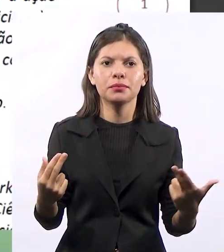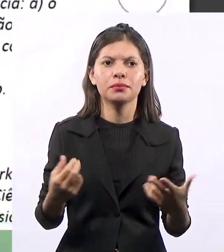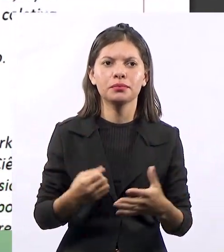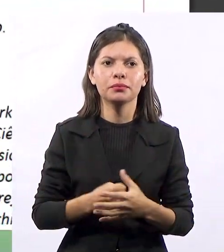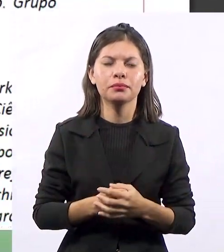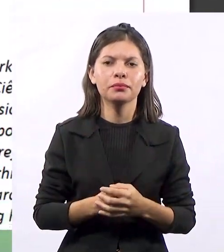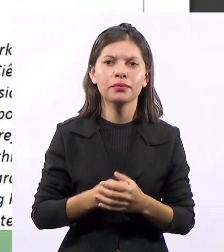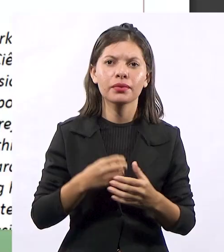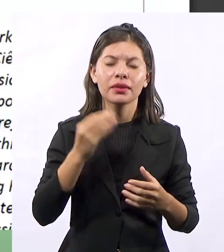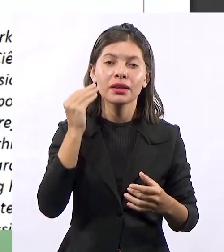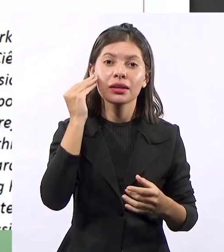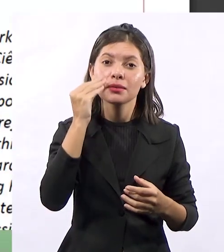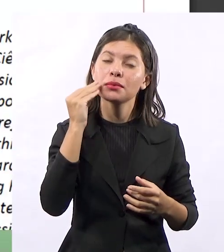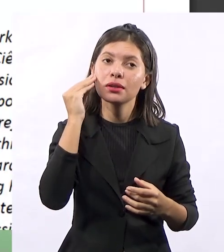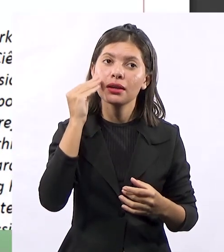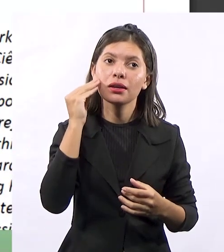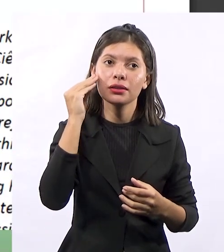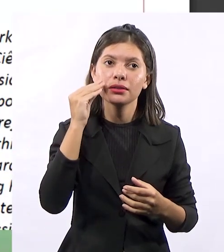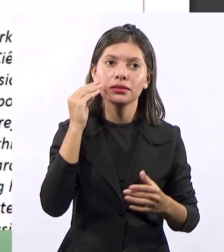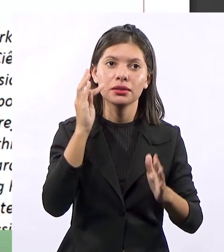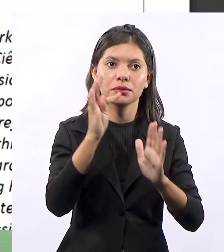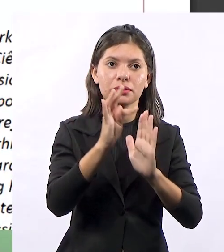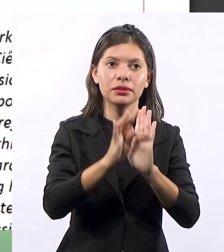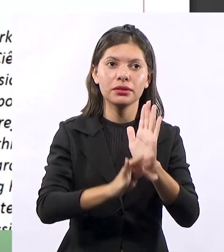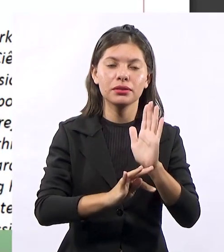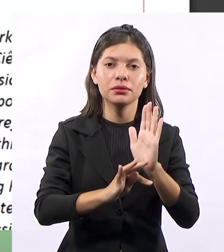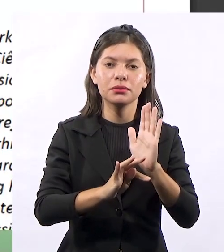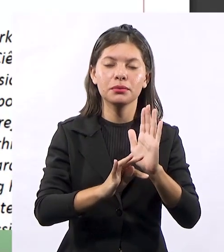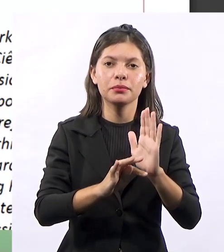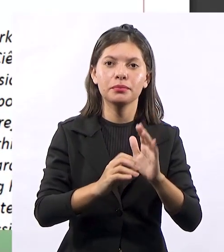relato de experiência, então ele é um texto mais,